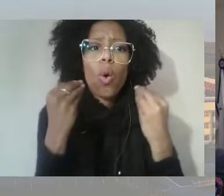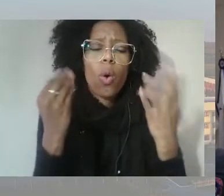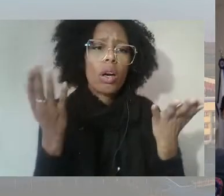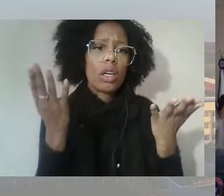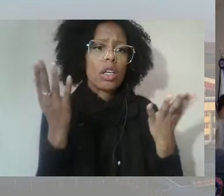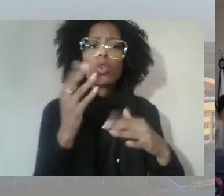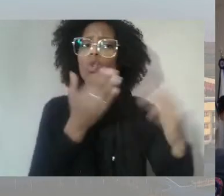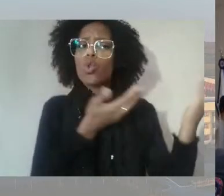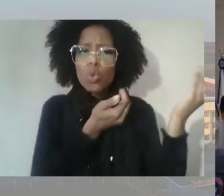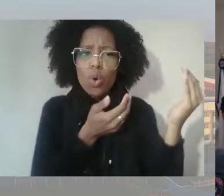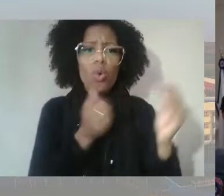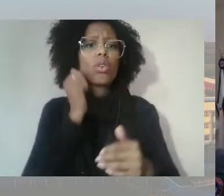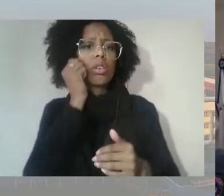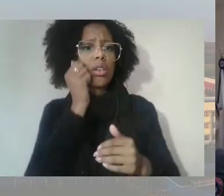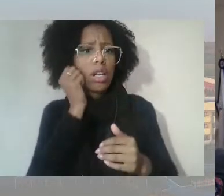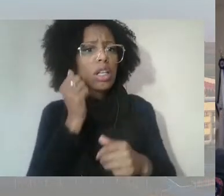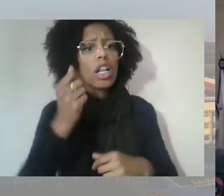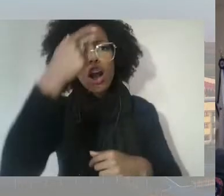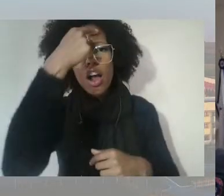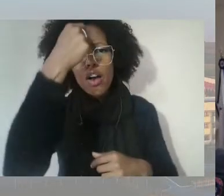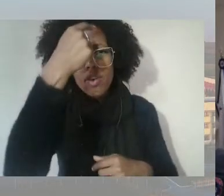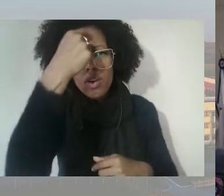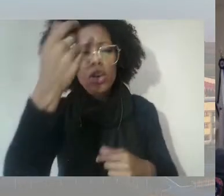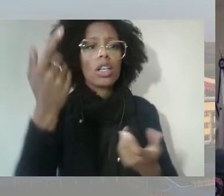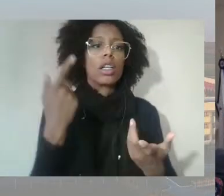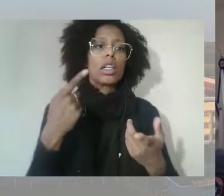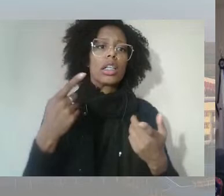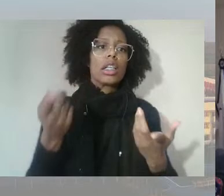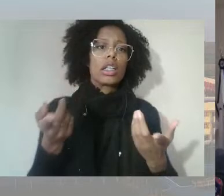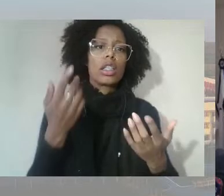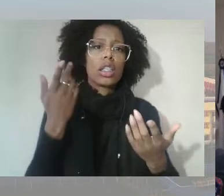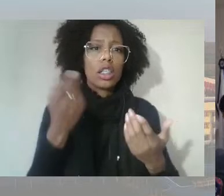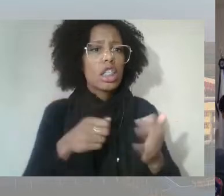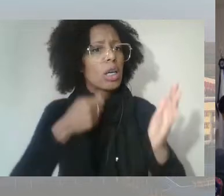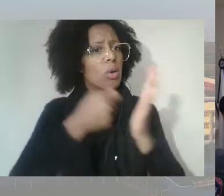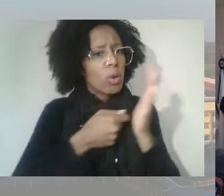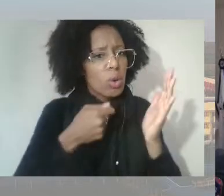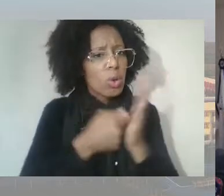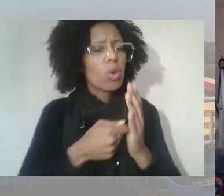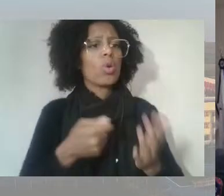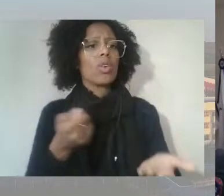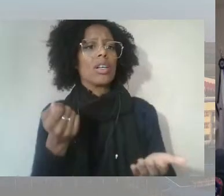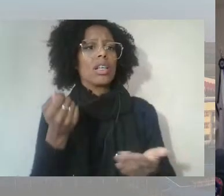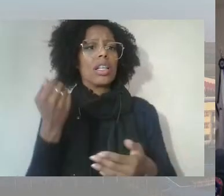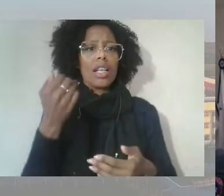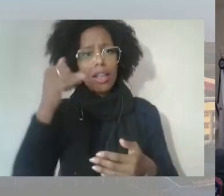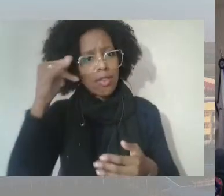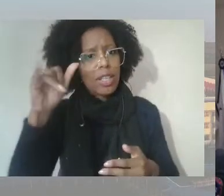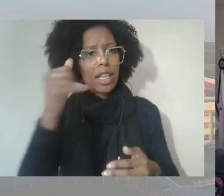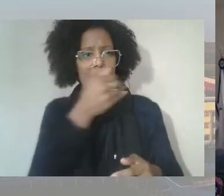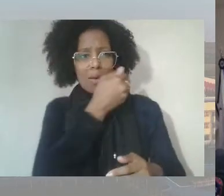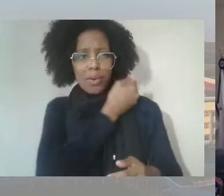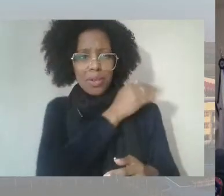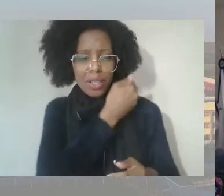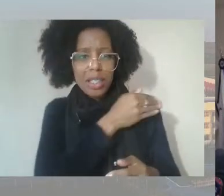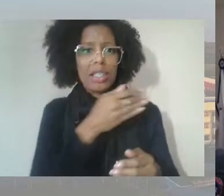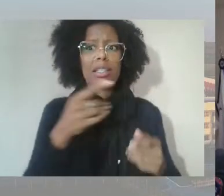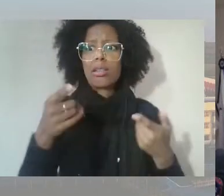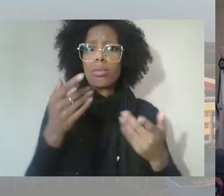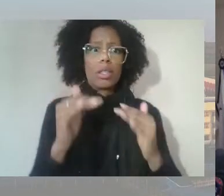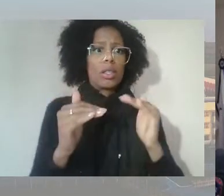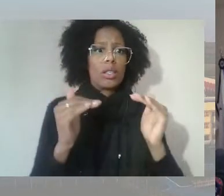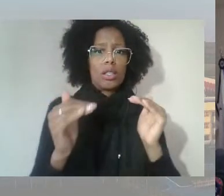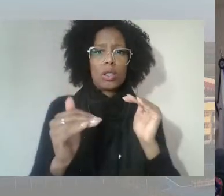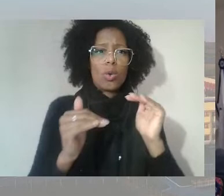jovens negros que estão na faculdade, além do conflito da luta antirracista, também passa pela luta de classes,